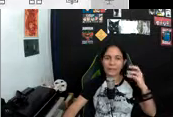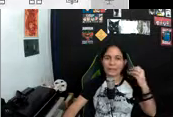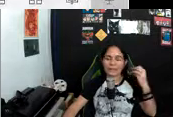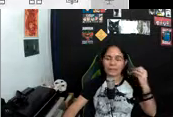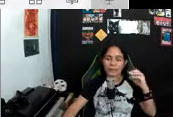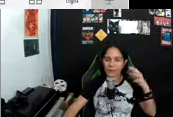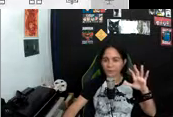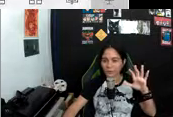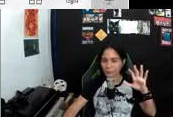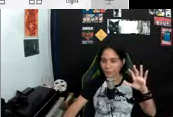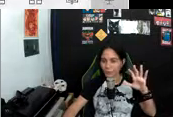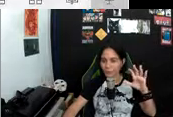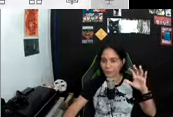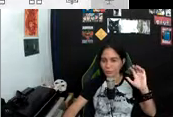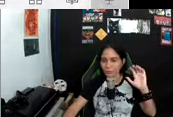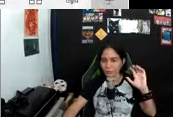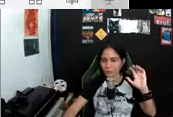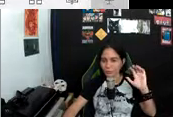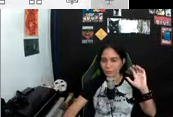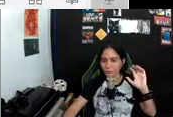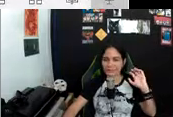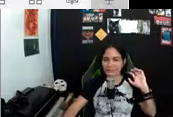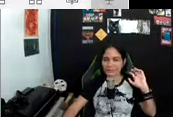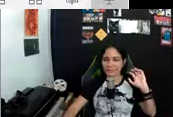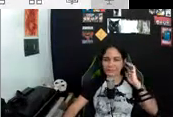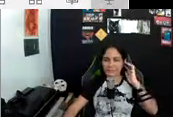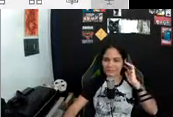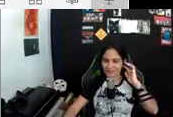Então, na verdade, alguém tem mais alguma coisa ou eu já posso falar?